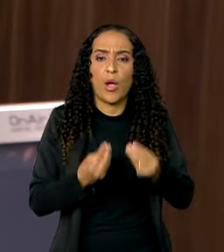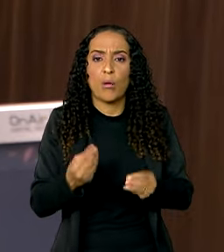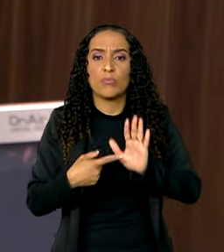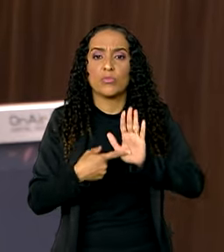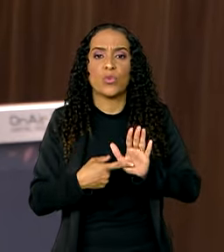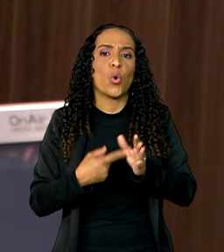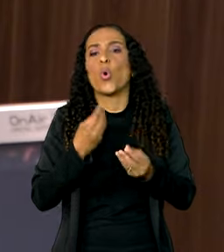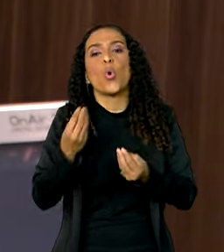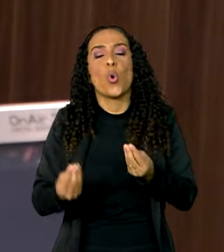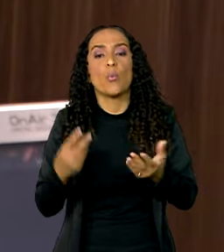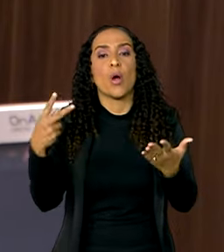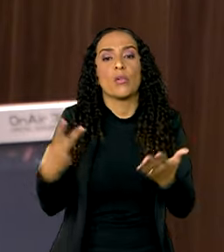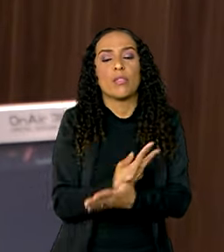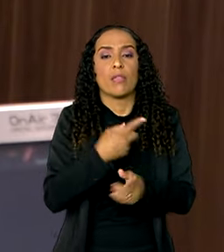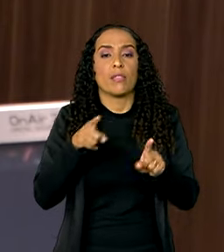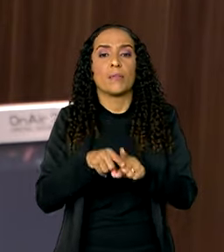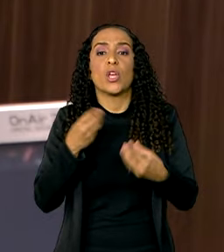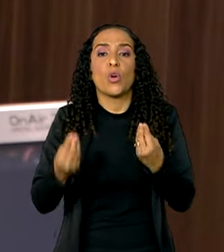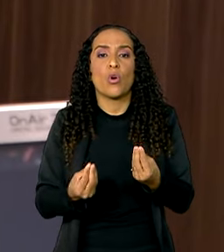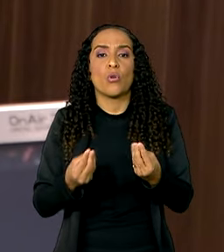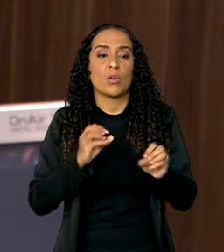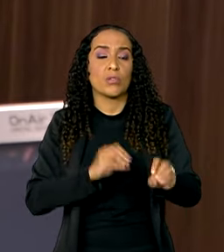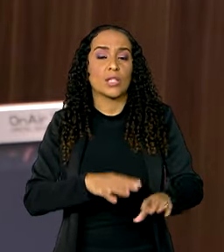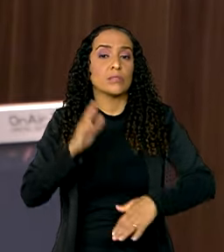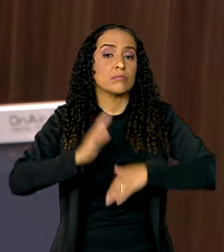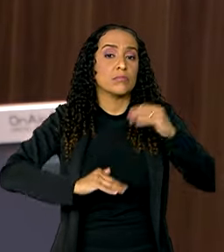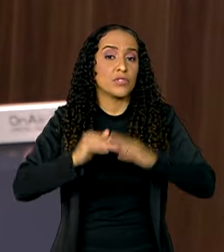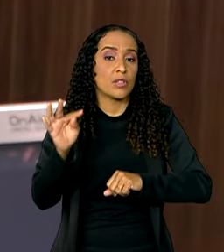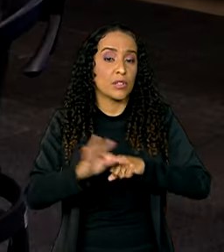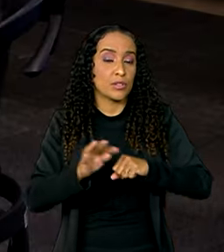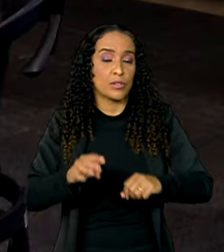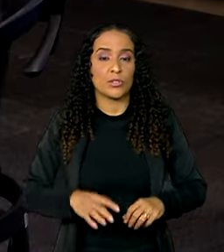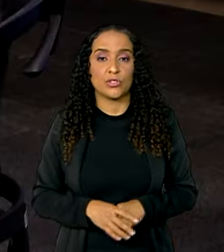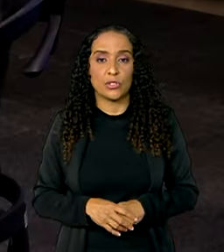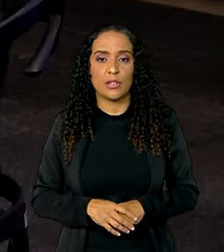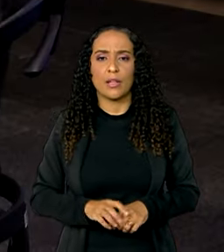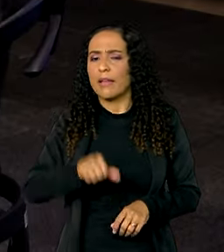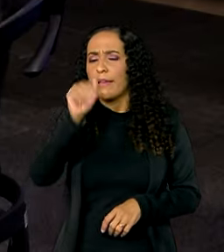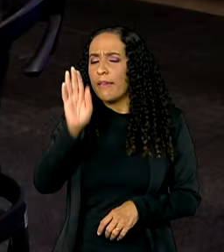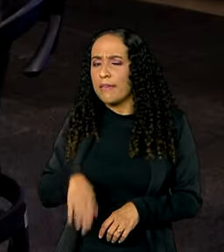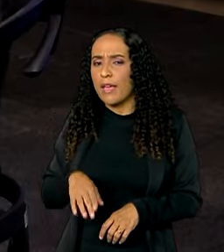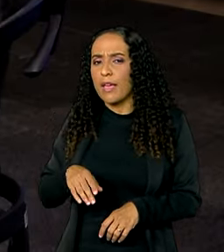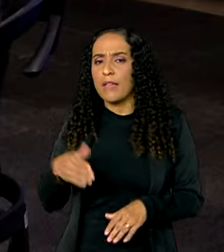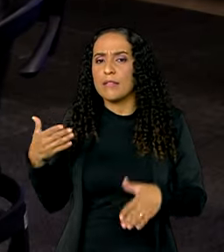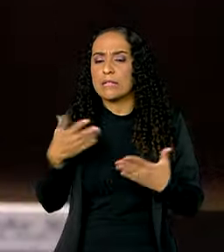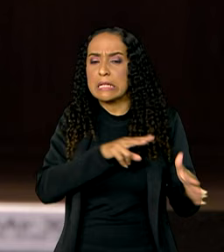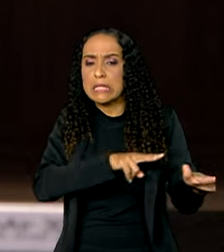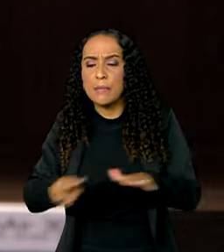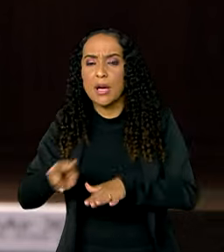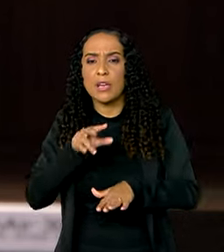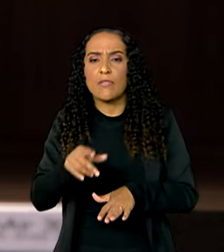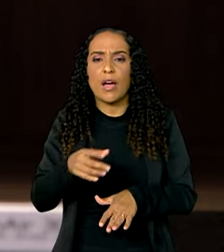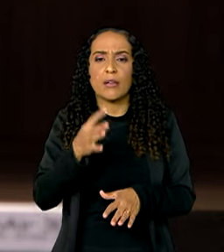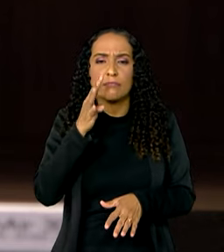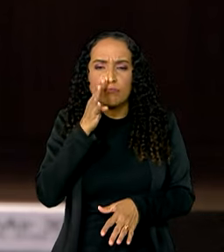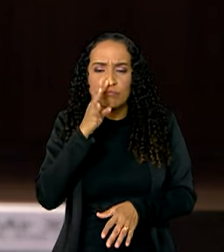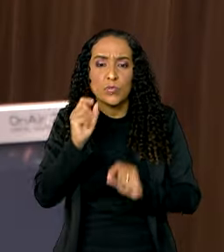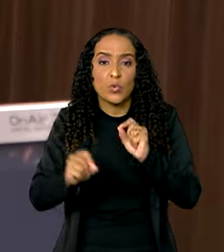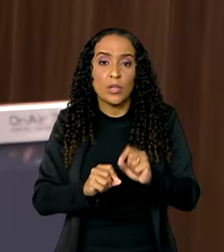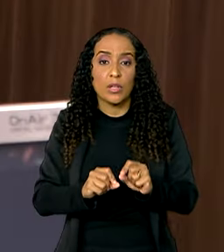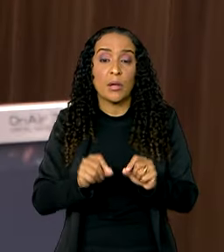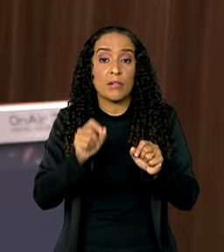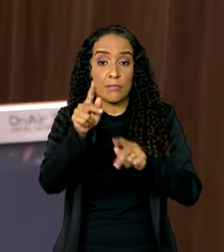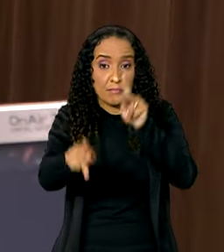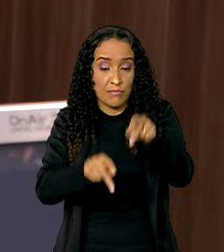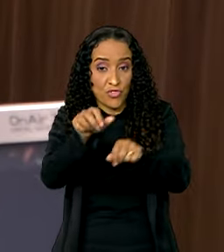apresentar como ocorre e Como se dá a educação profissional e tecnológica e quem vai nesse nessa semana o que que ele vai conferir nessa semana eh o